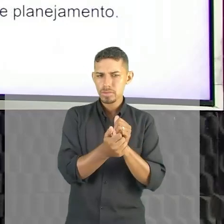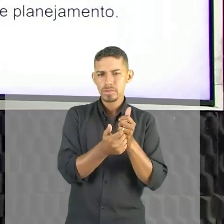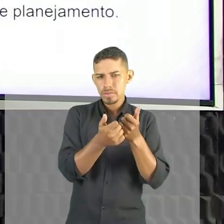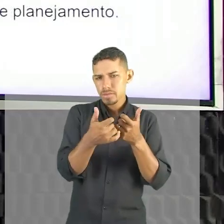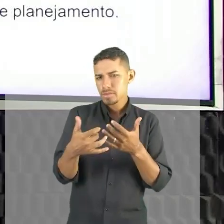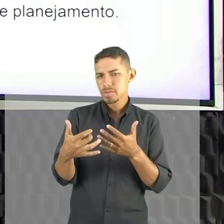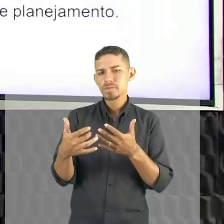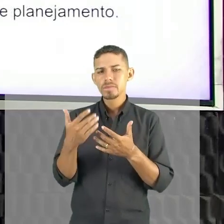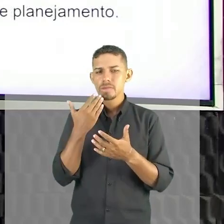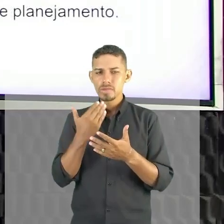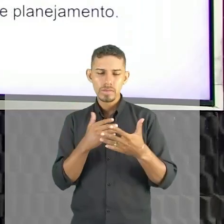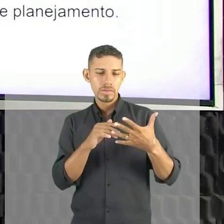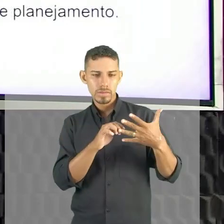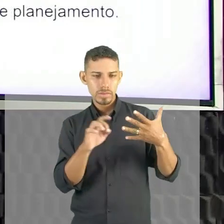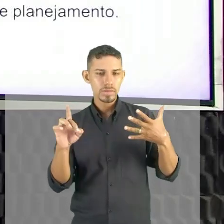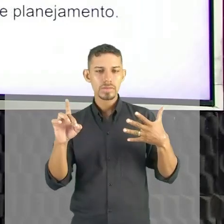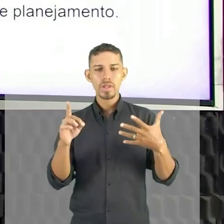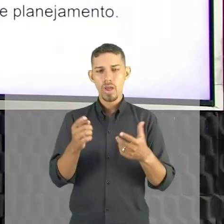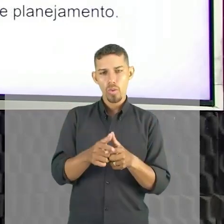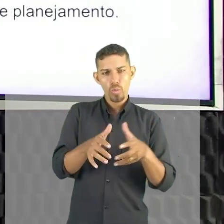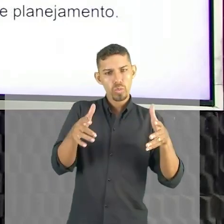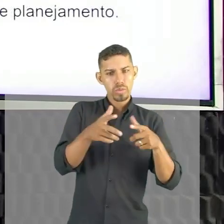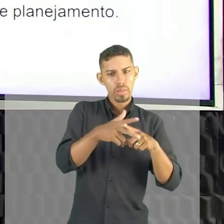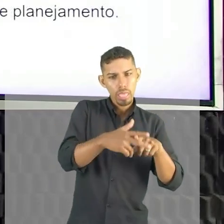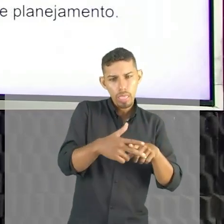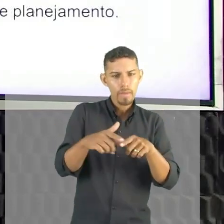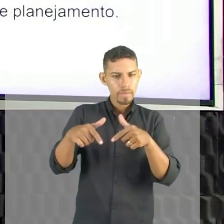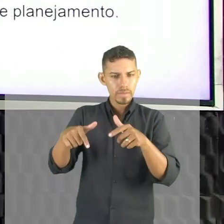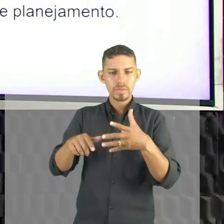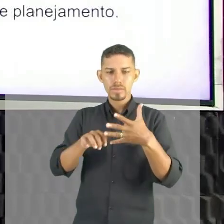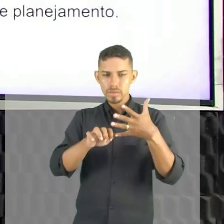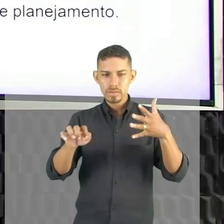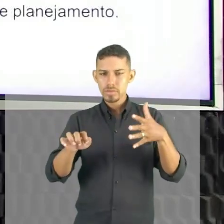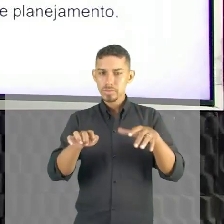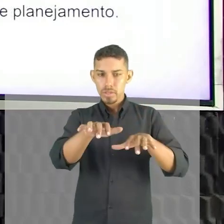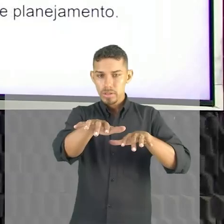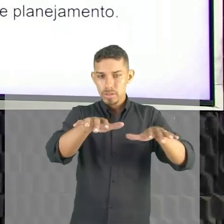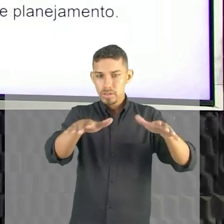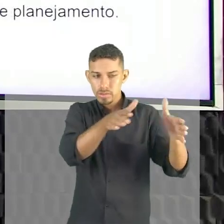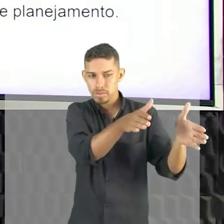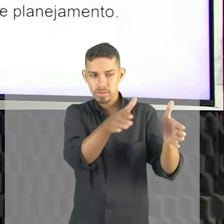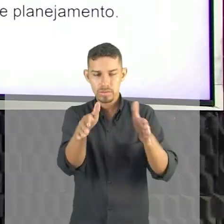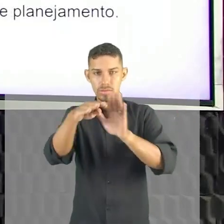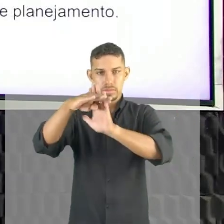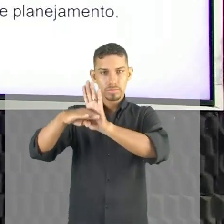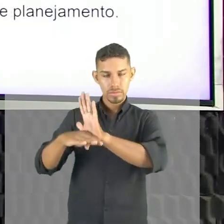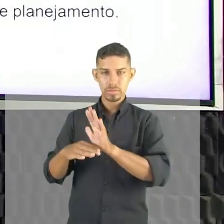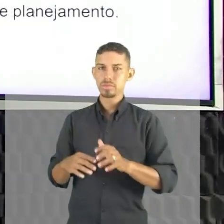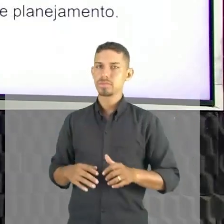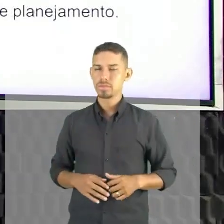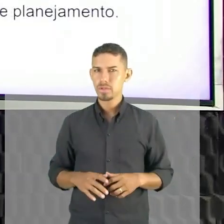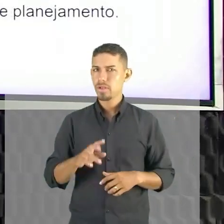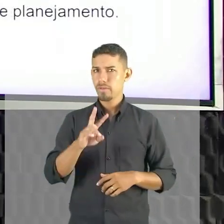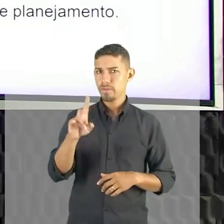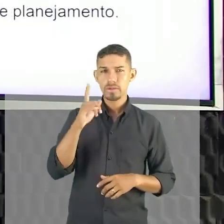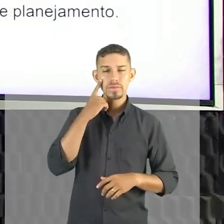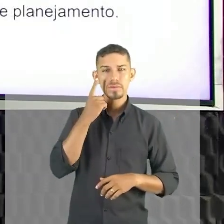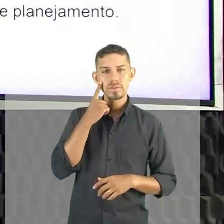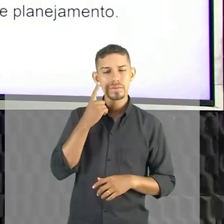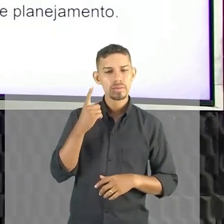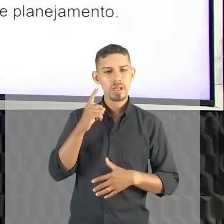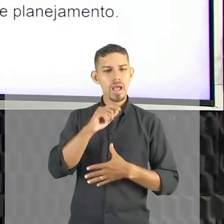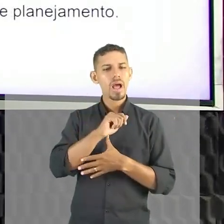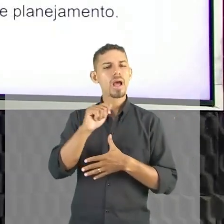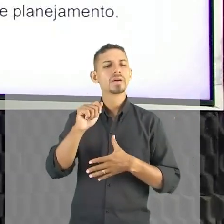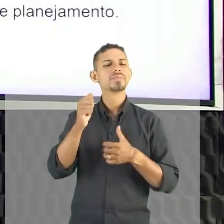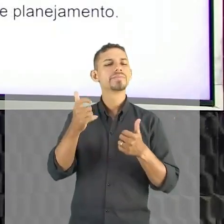o aumento da mecanização do trabalho e a centralização das etapas de planejamento. E aí a gente vai logo ver o seguinte, gente. A